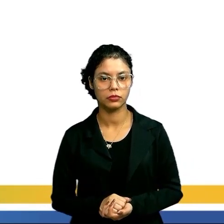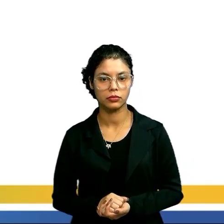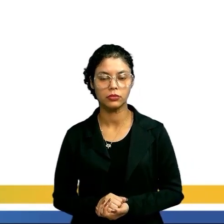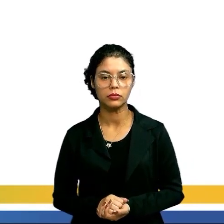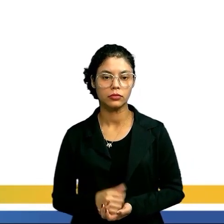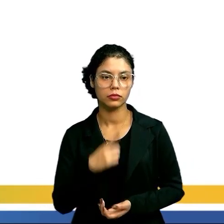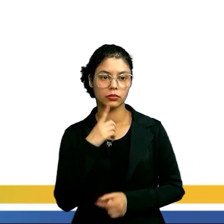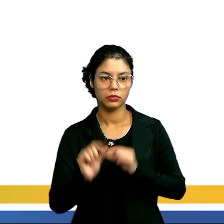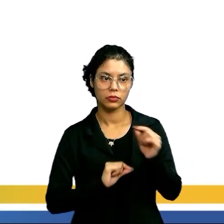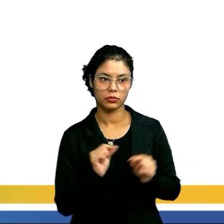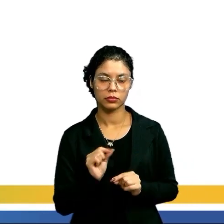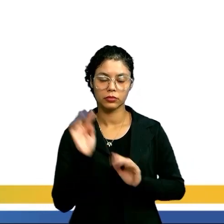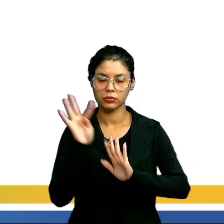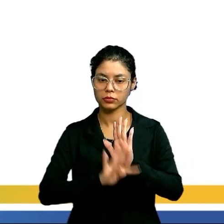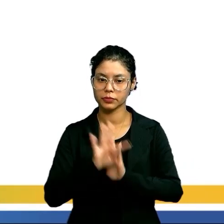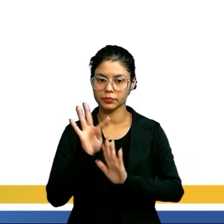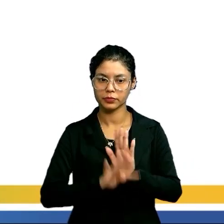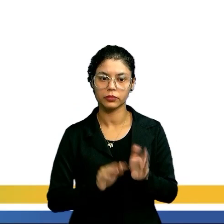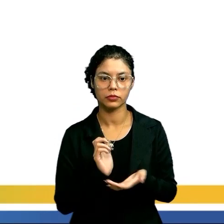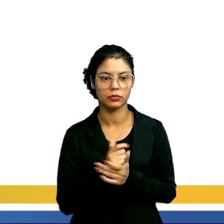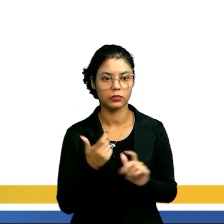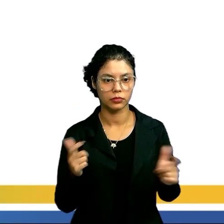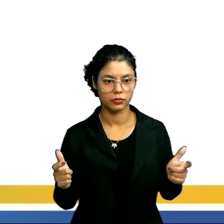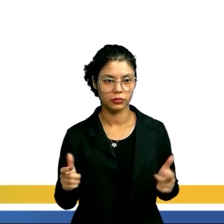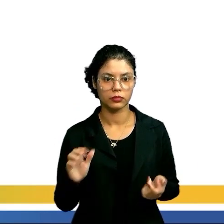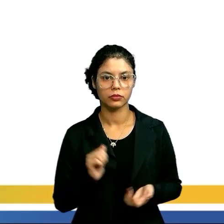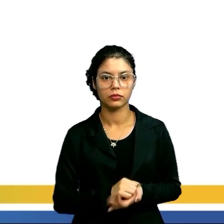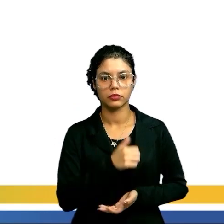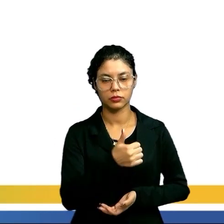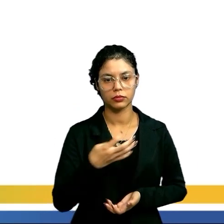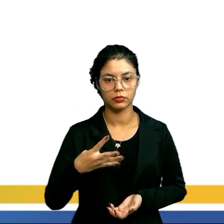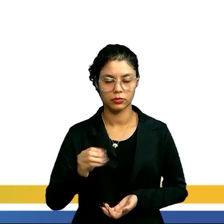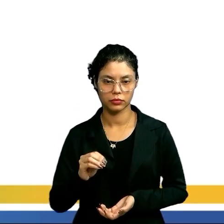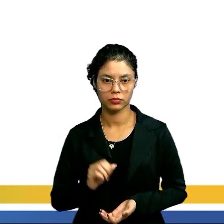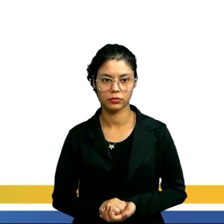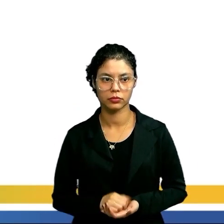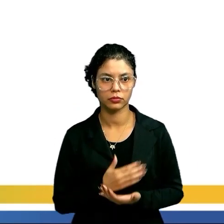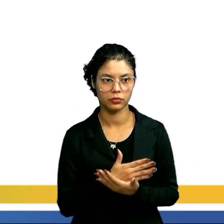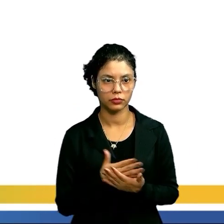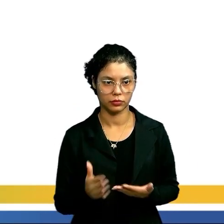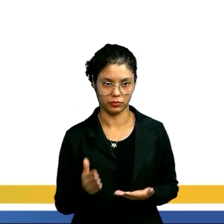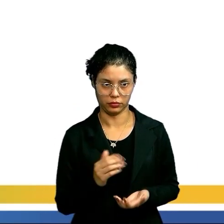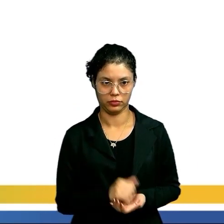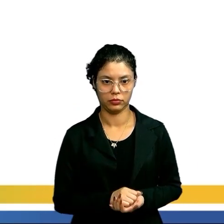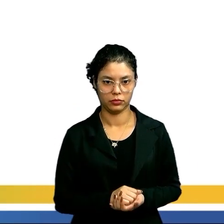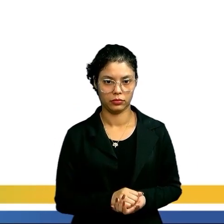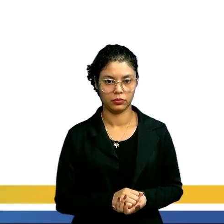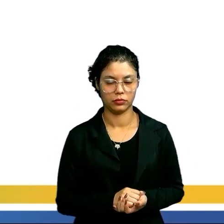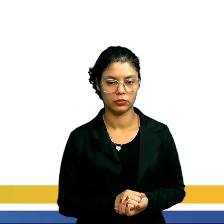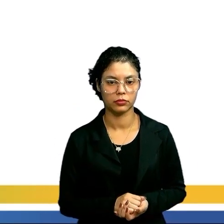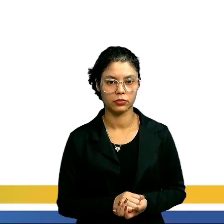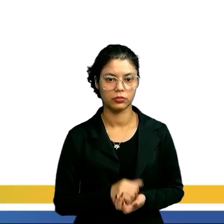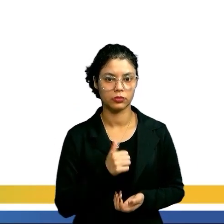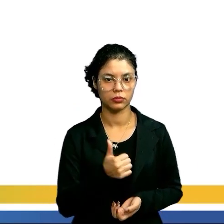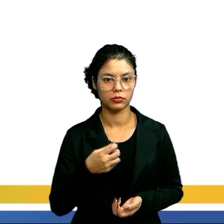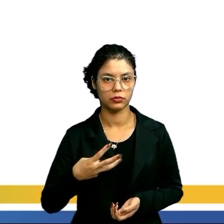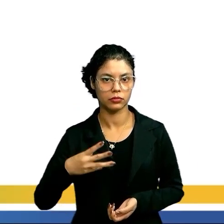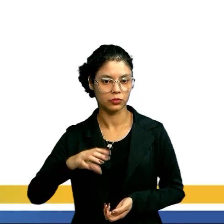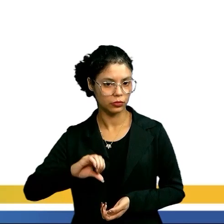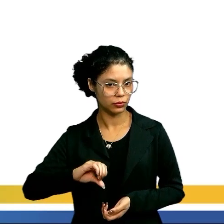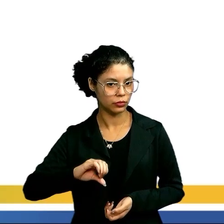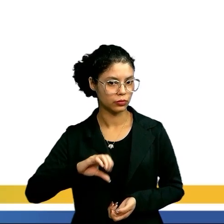140, nós temos uma questão, ela está muito mais aí na página 140, mas o seu começo está aí na página